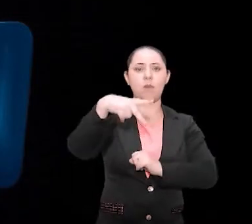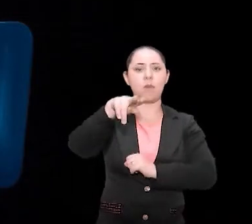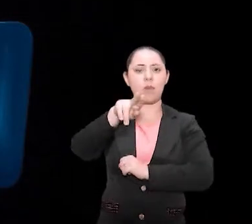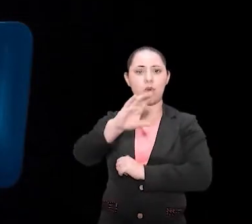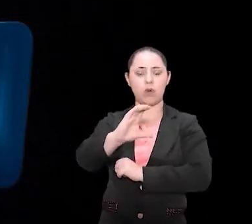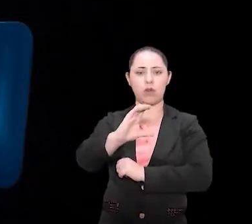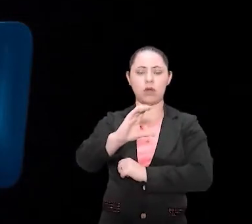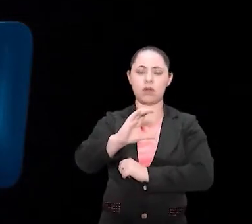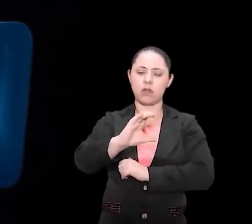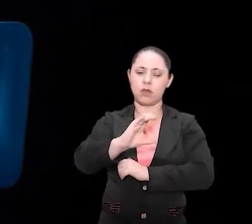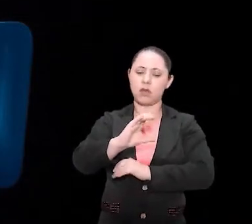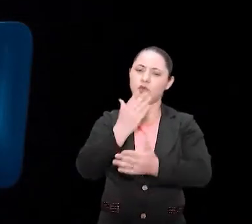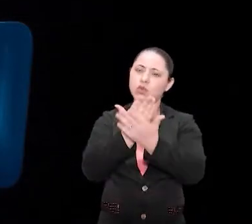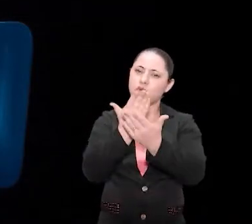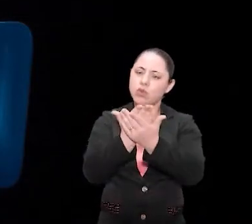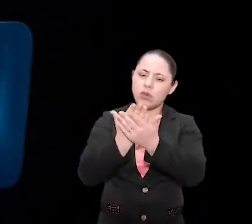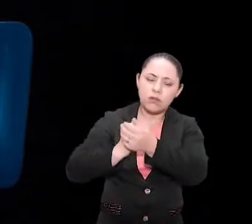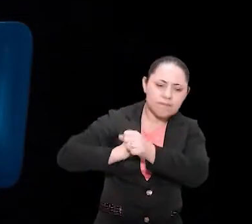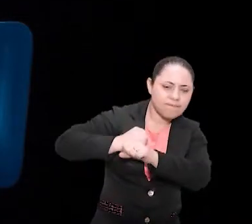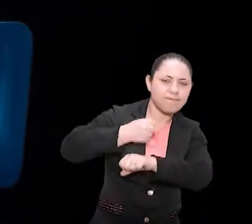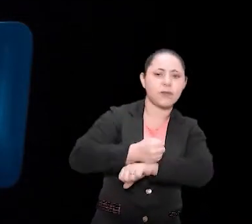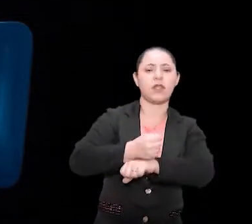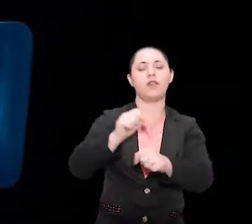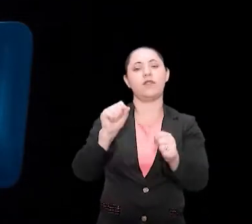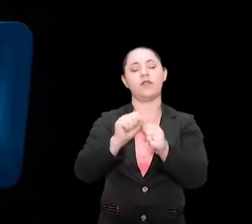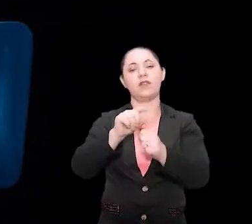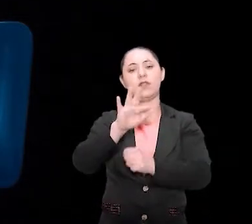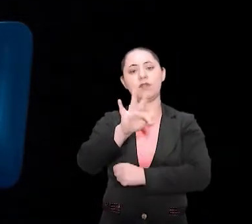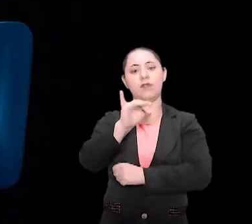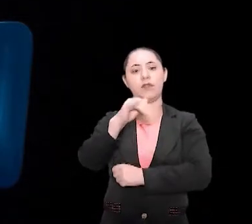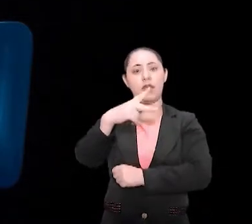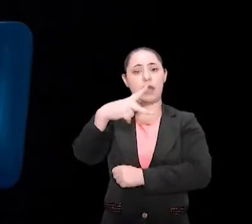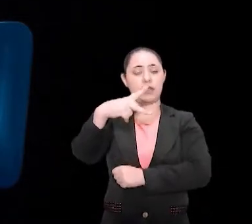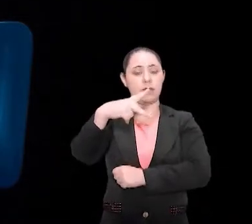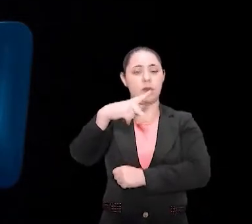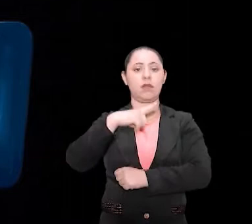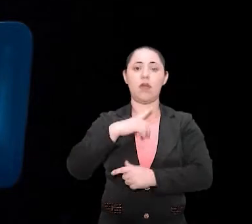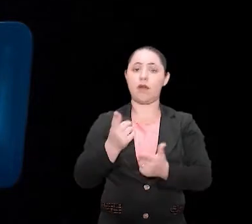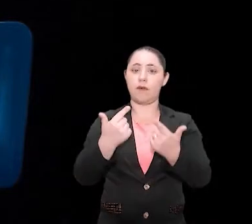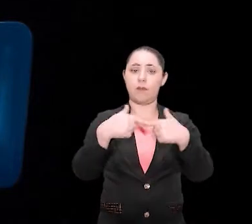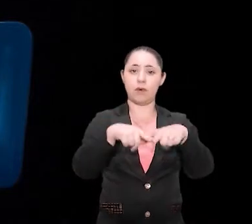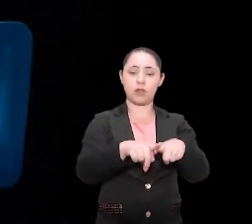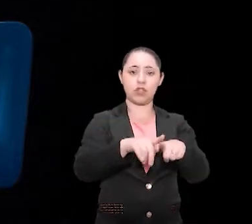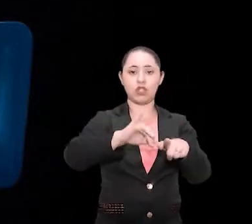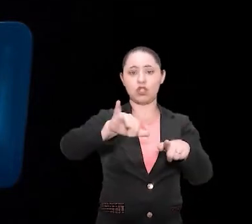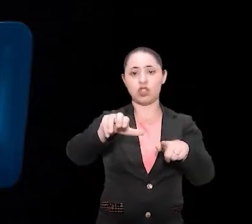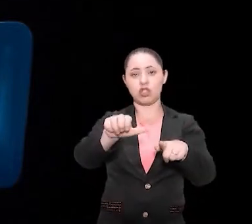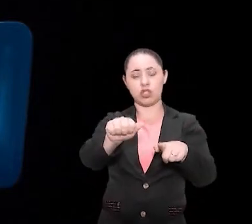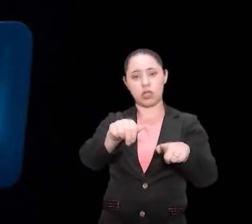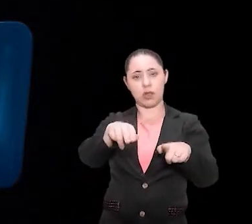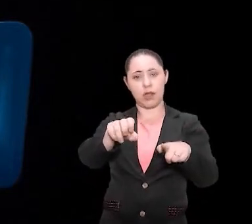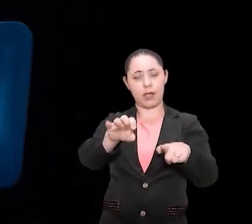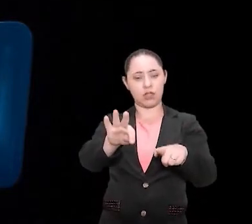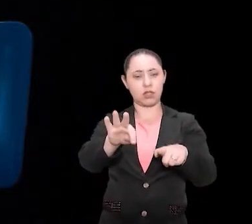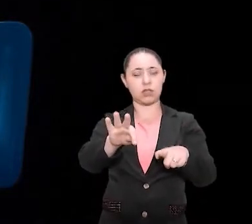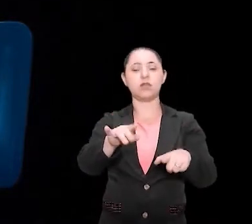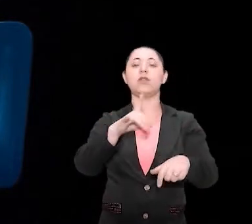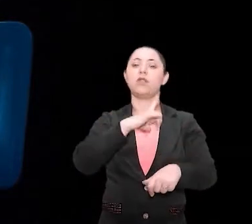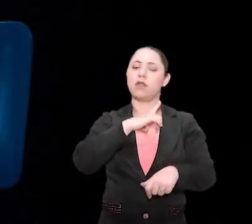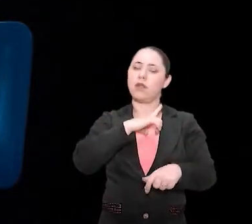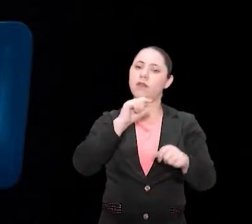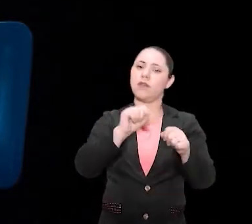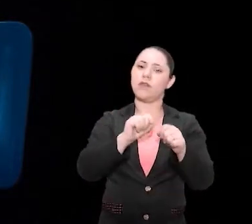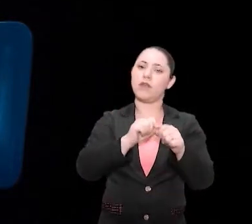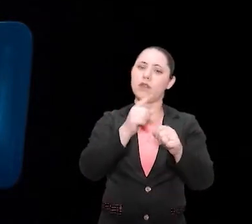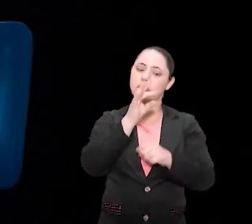me dediquei muito, fiz Fiesp, tive parceria com Gianetti, fiz um pé